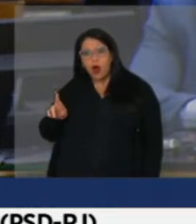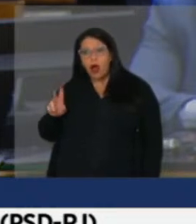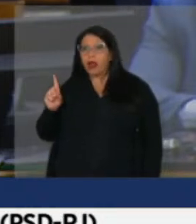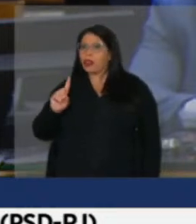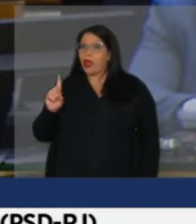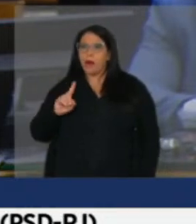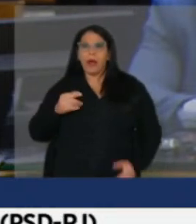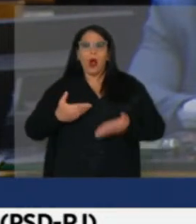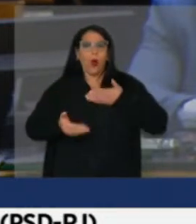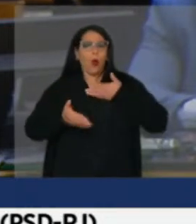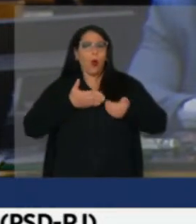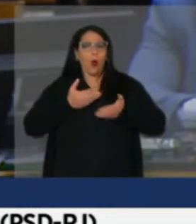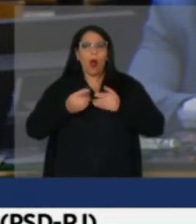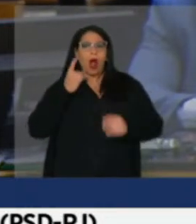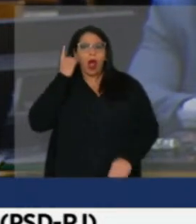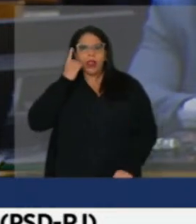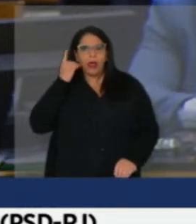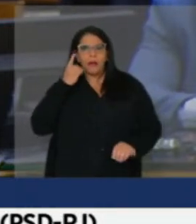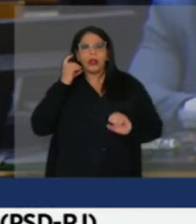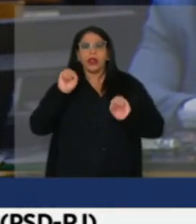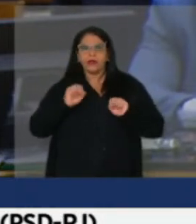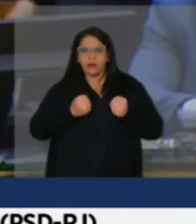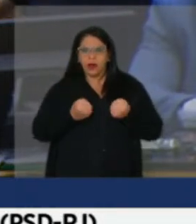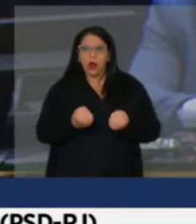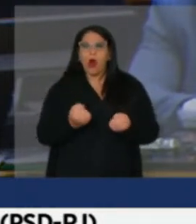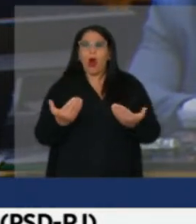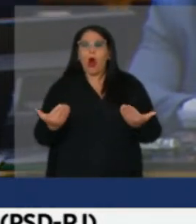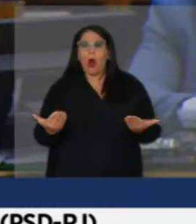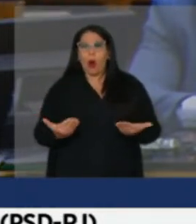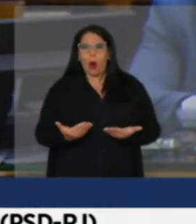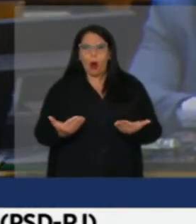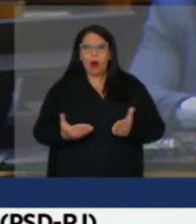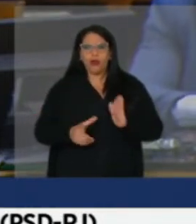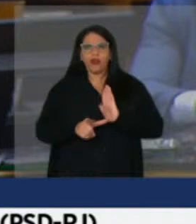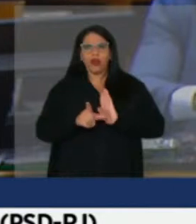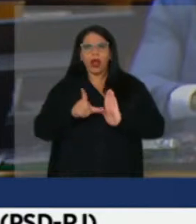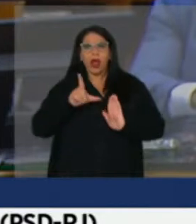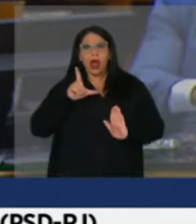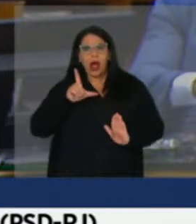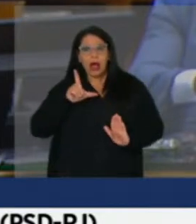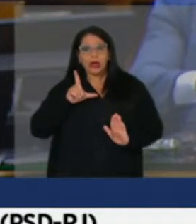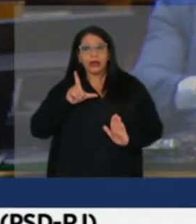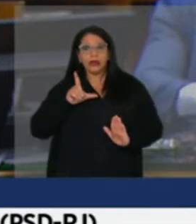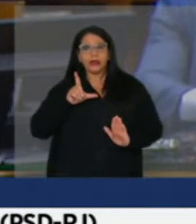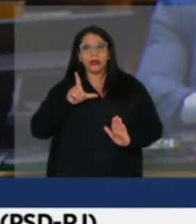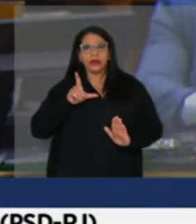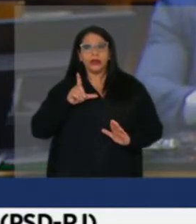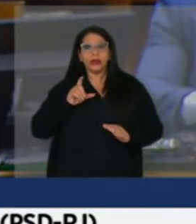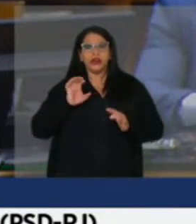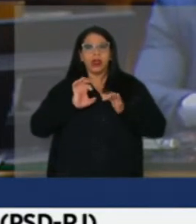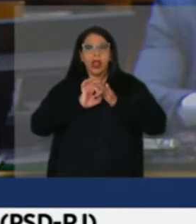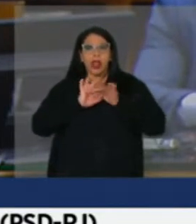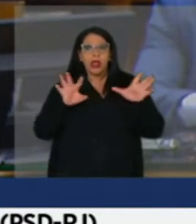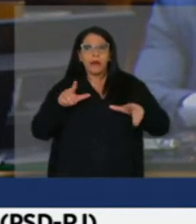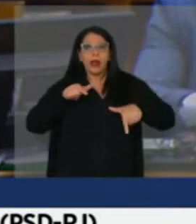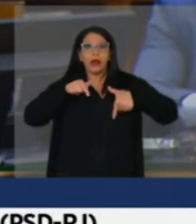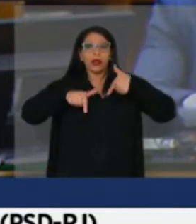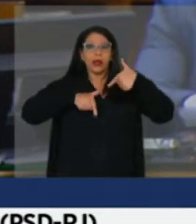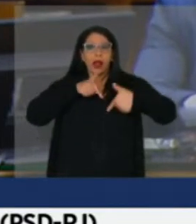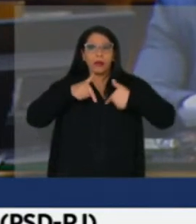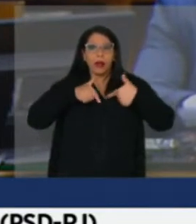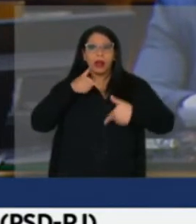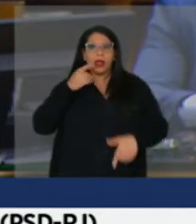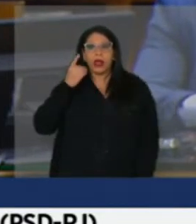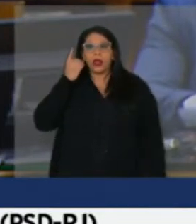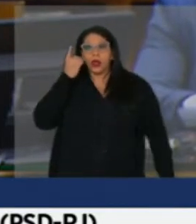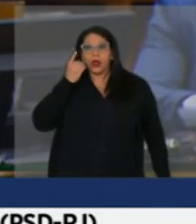direito. E hoje, inclusive, antes da abertura destes trabalhos, doutor Rodrigo Falso,